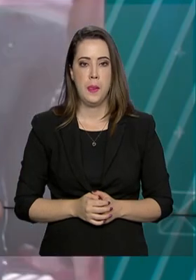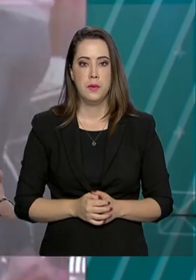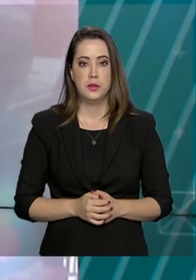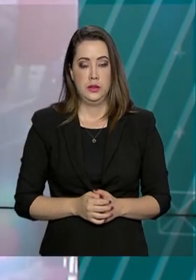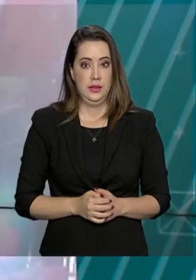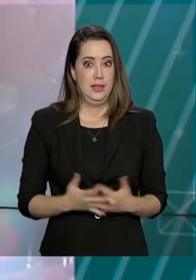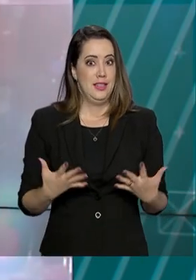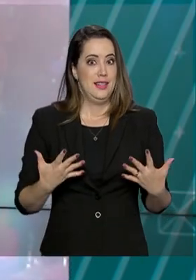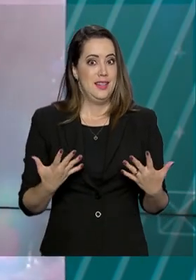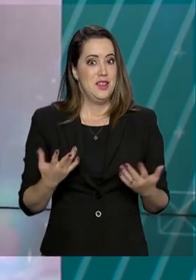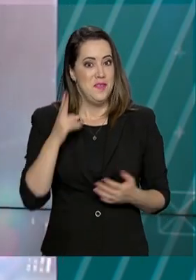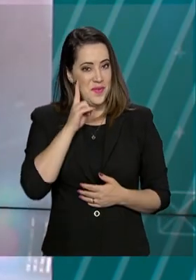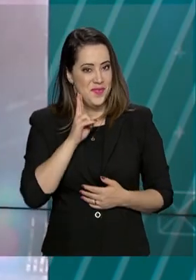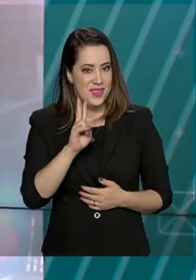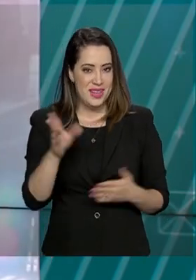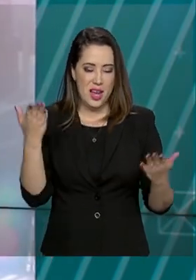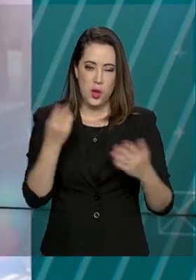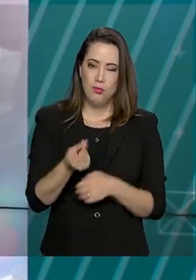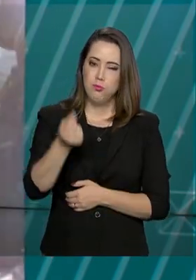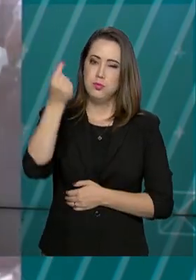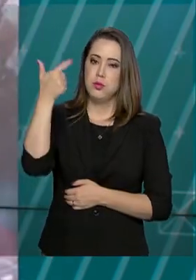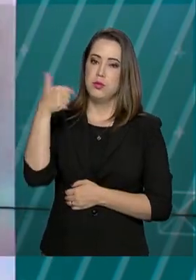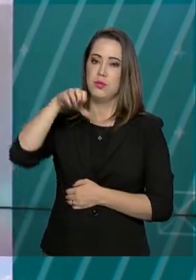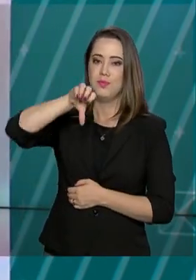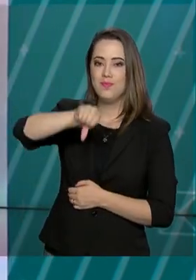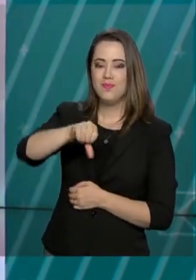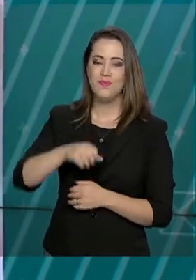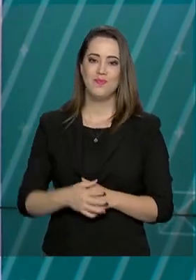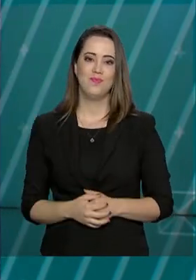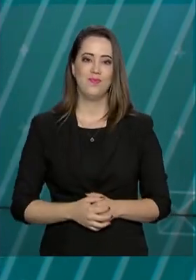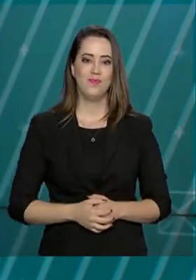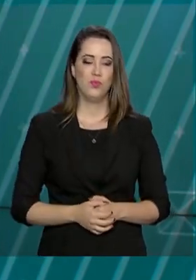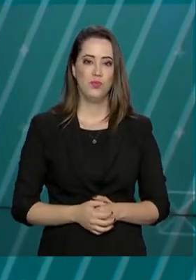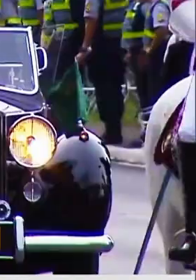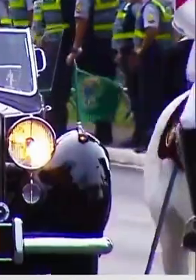Vamos agora a nossa retrospectiva 2019.